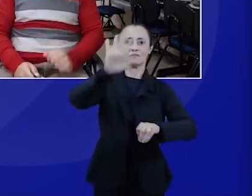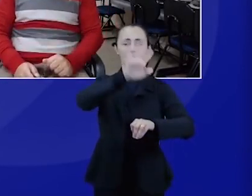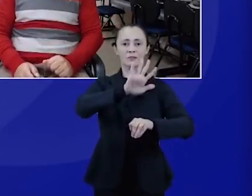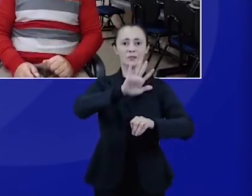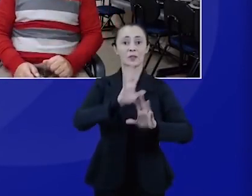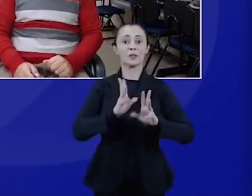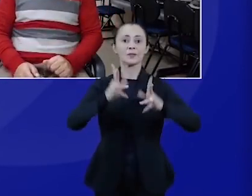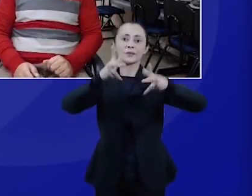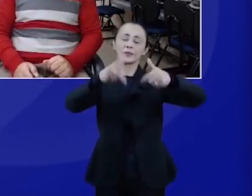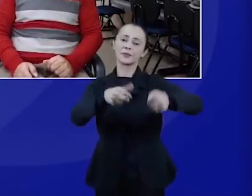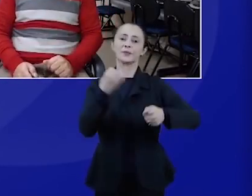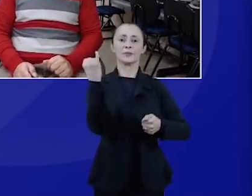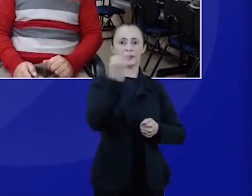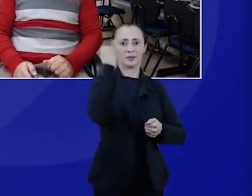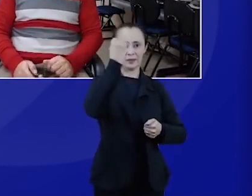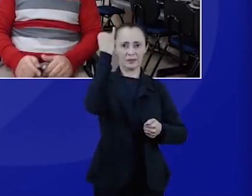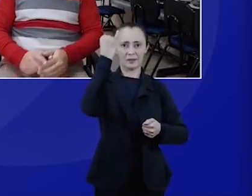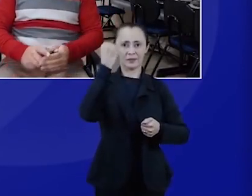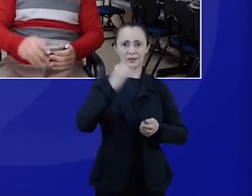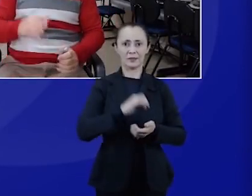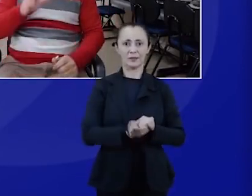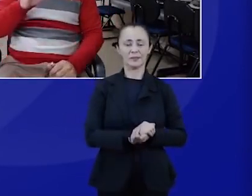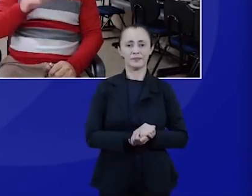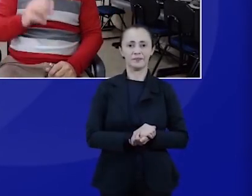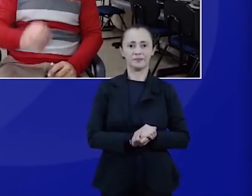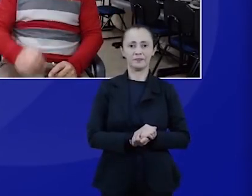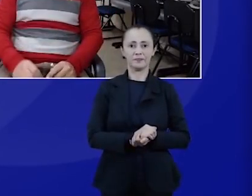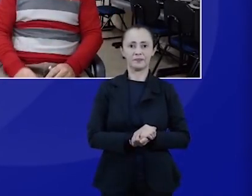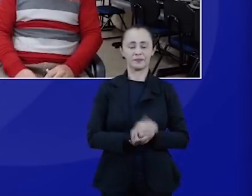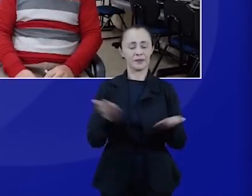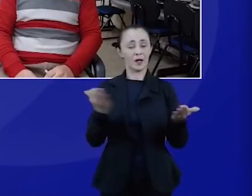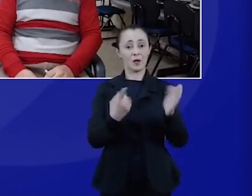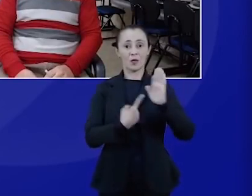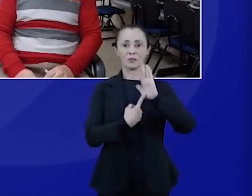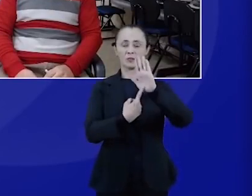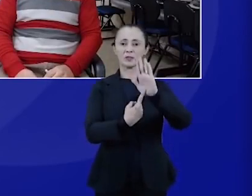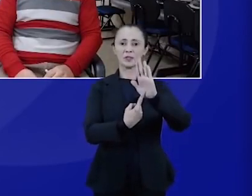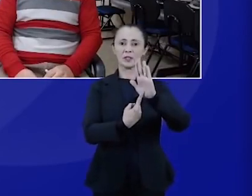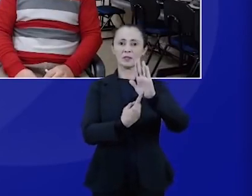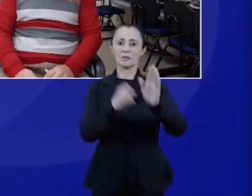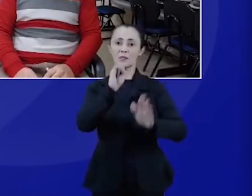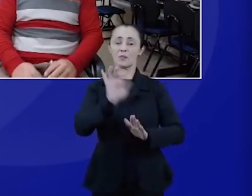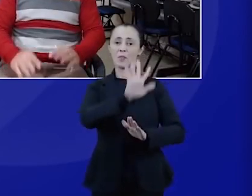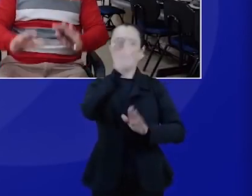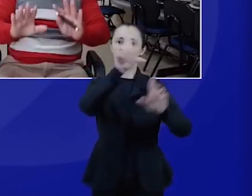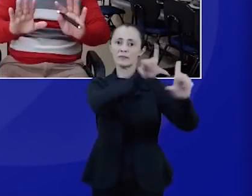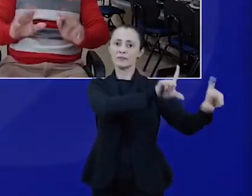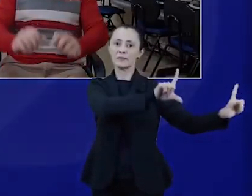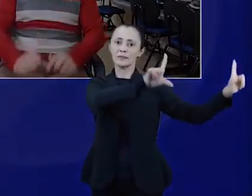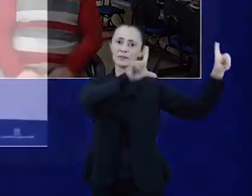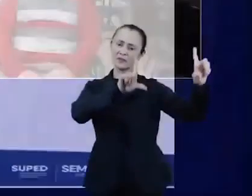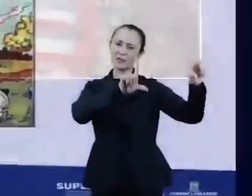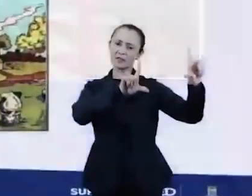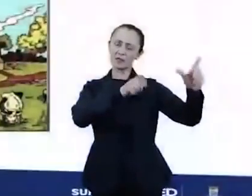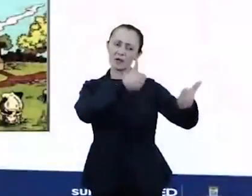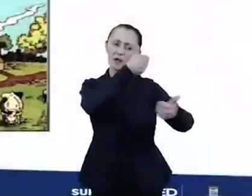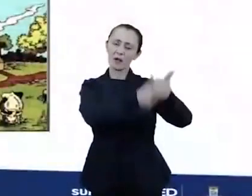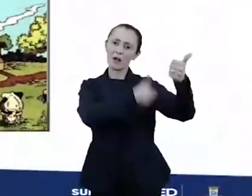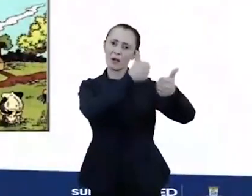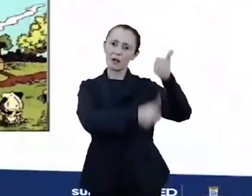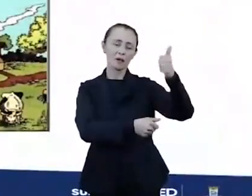Tudo isso é importante. Vou apresentar para vocês agora uma imagem. E gostaria que você refletisse um